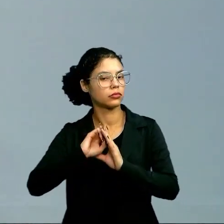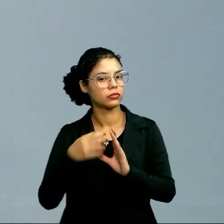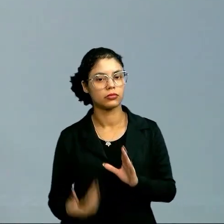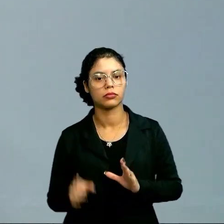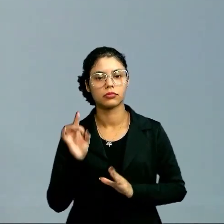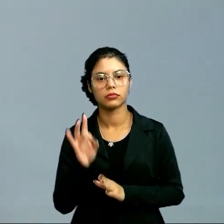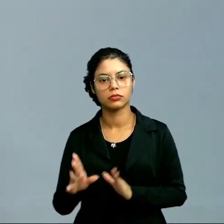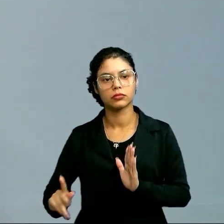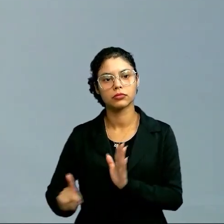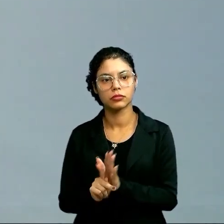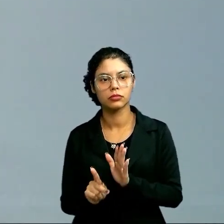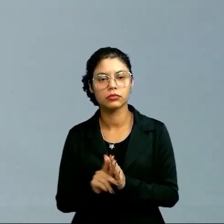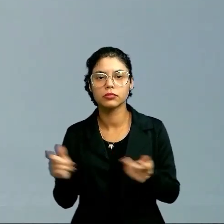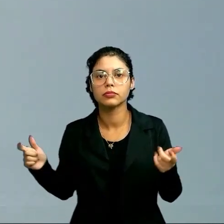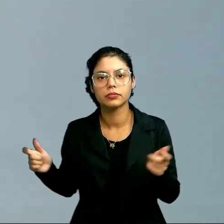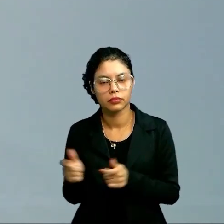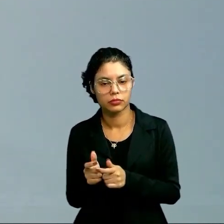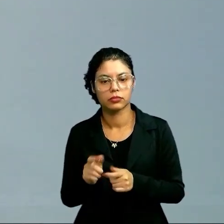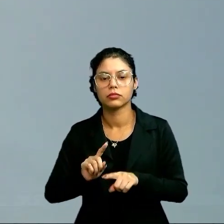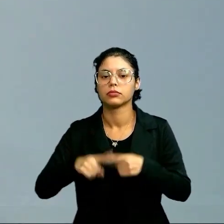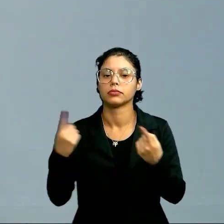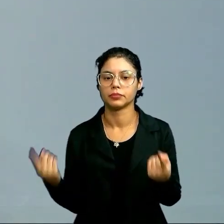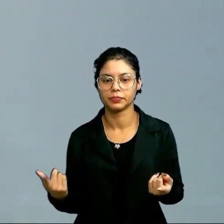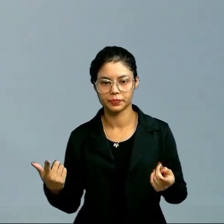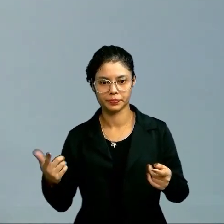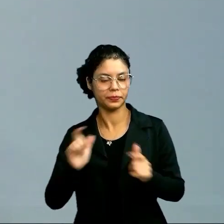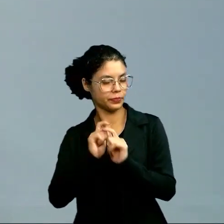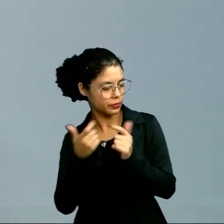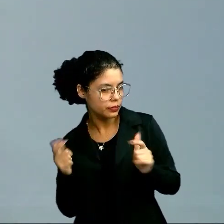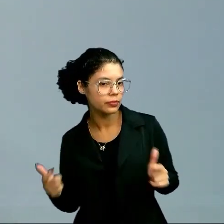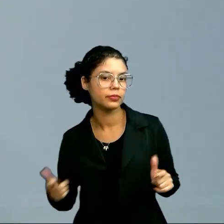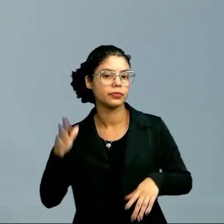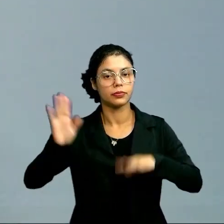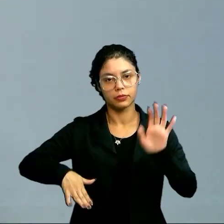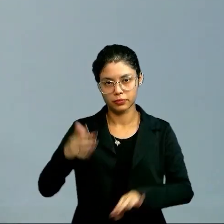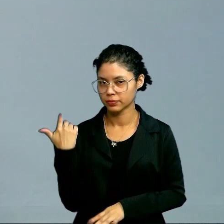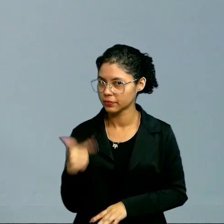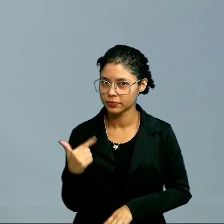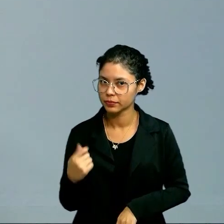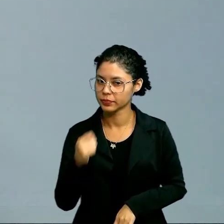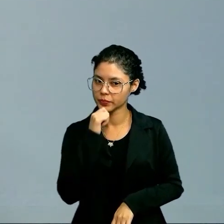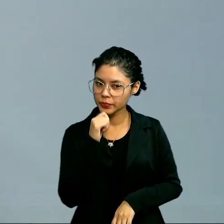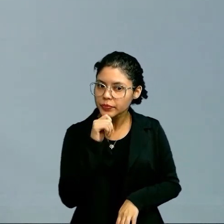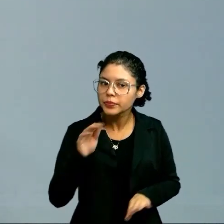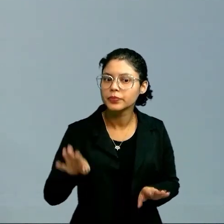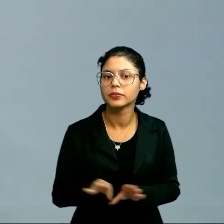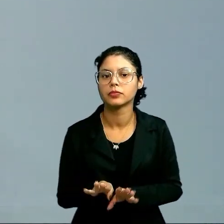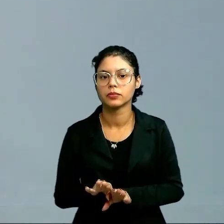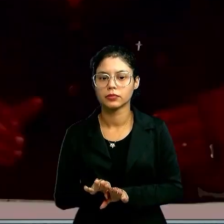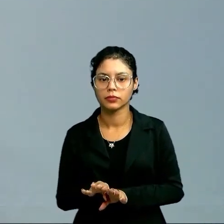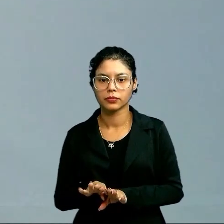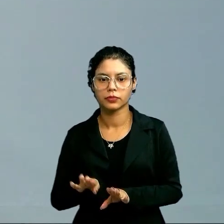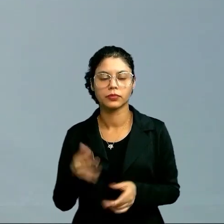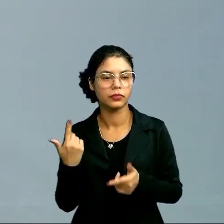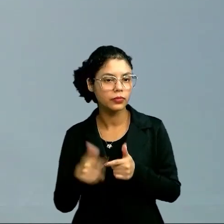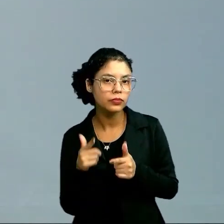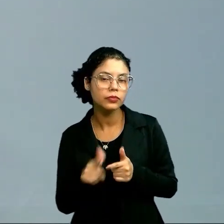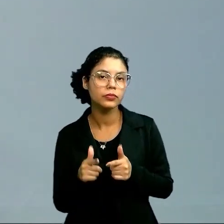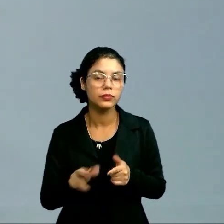caracteriza necessariamente uma minoria. Mas a gente nem sempre atenta para essas